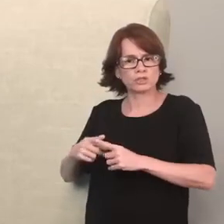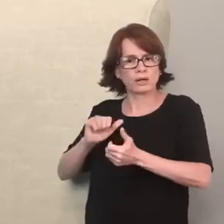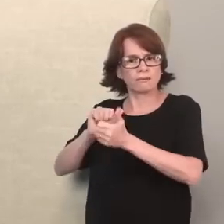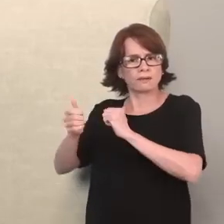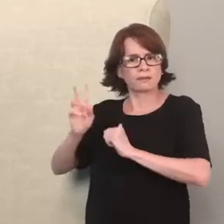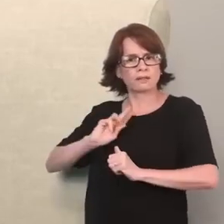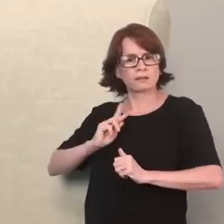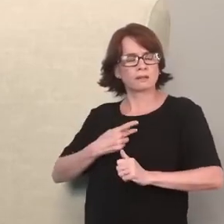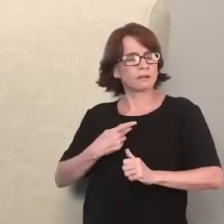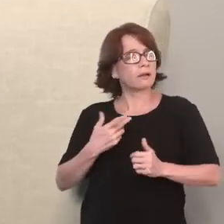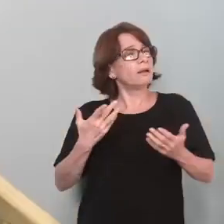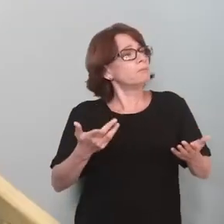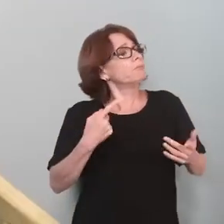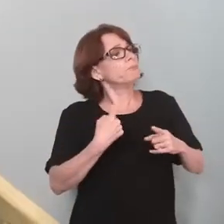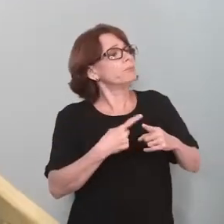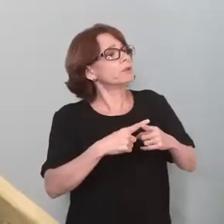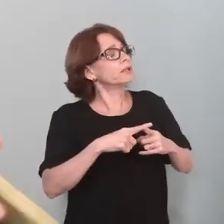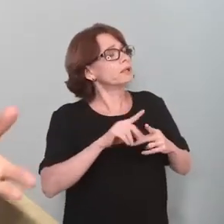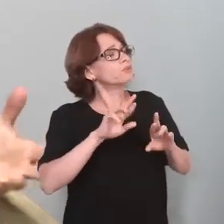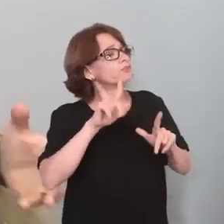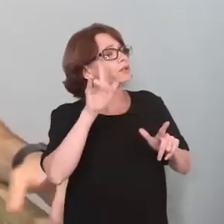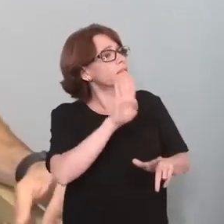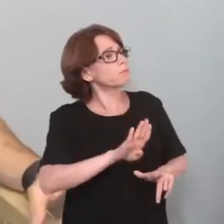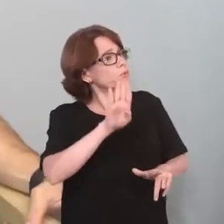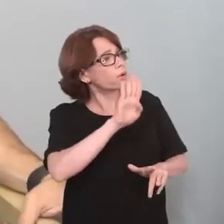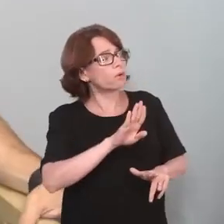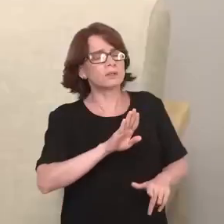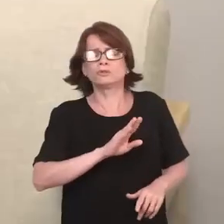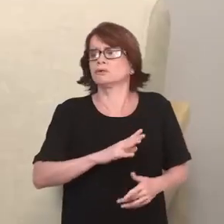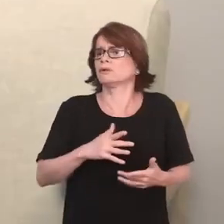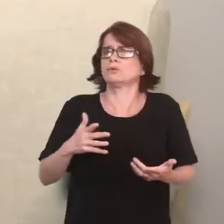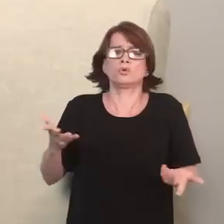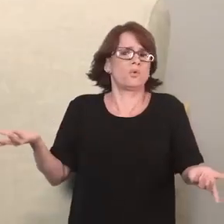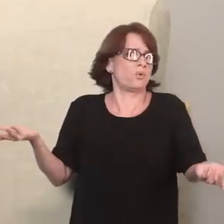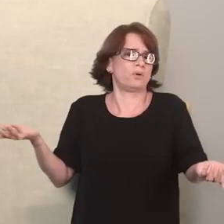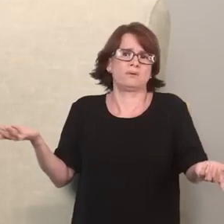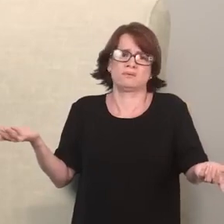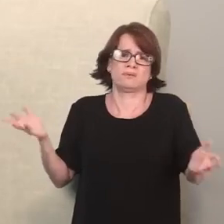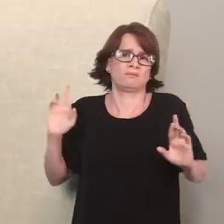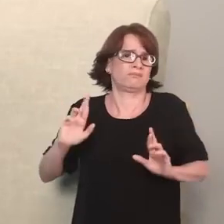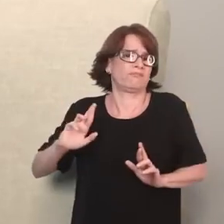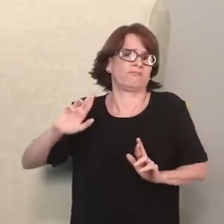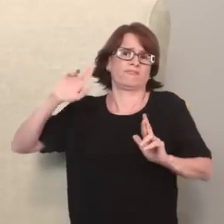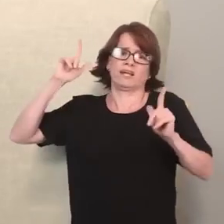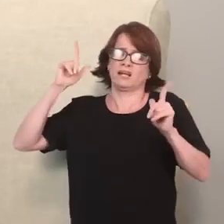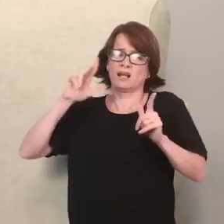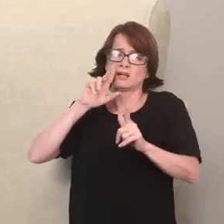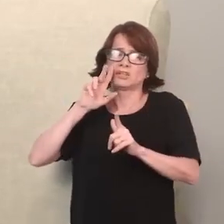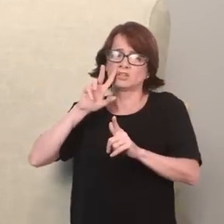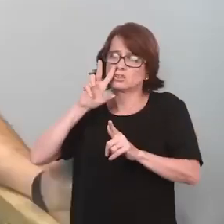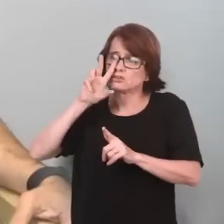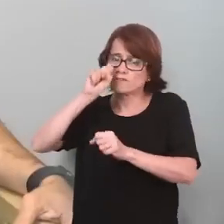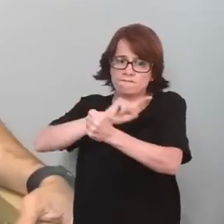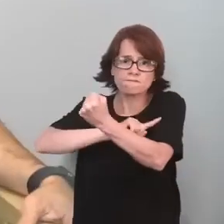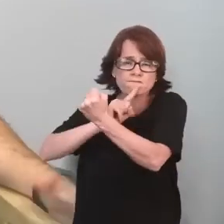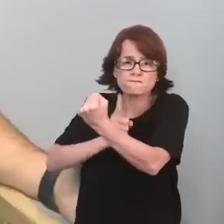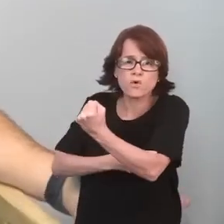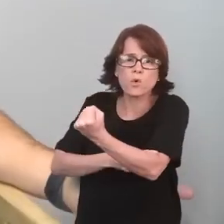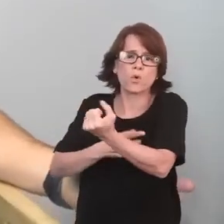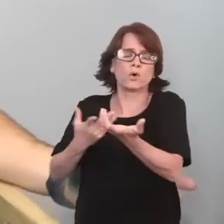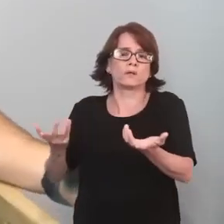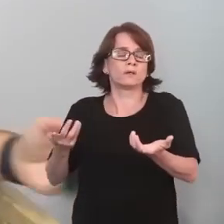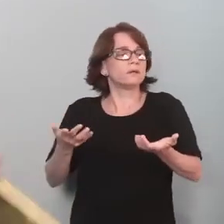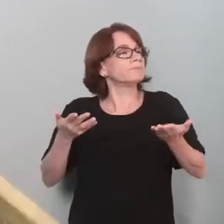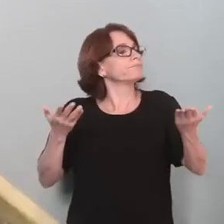trans... que tem uma diferença biológica enorme. Enorme, de força... de velocidade. Isso é desde o ventre, assim,